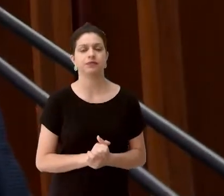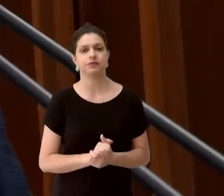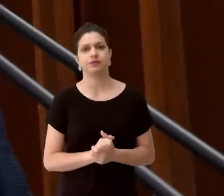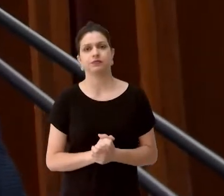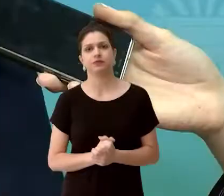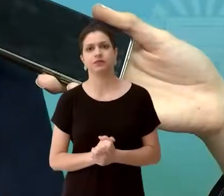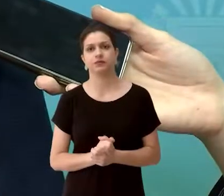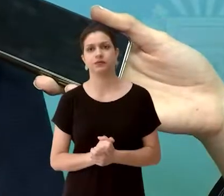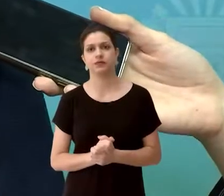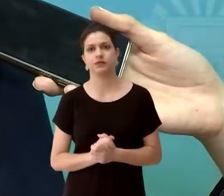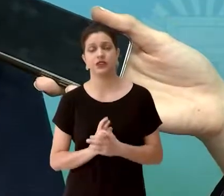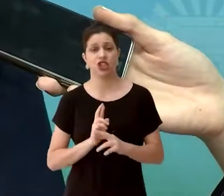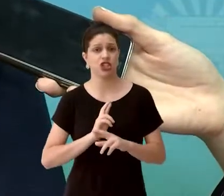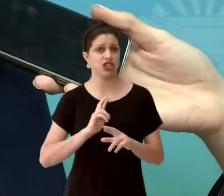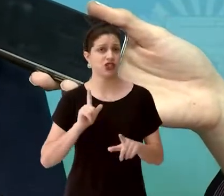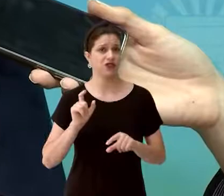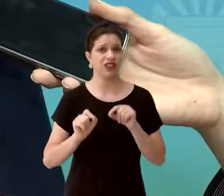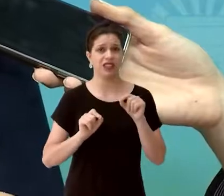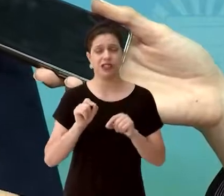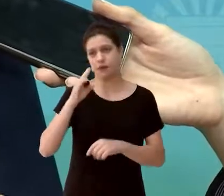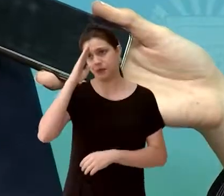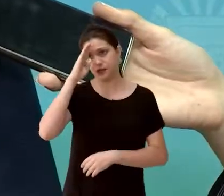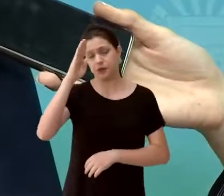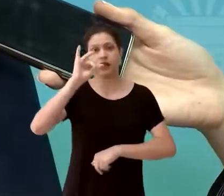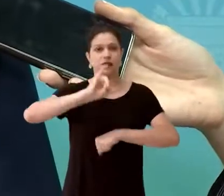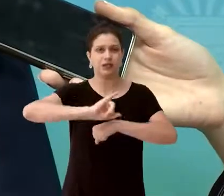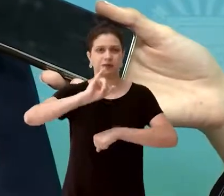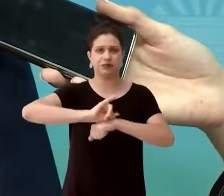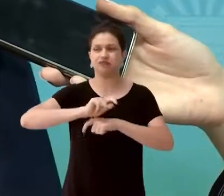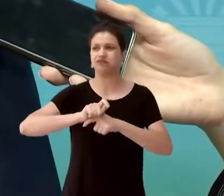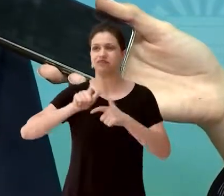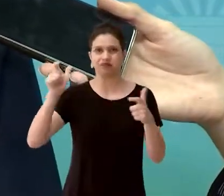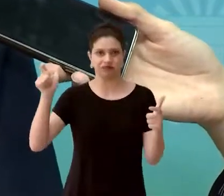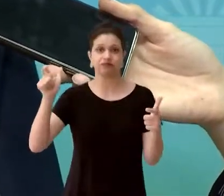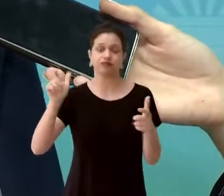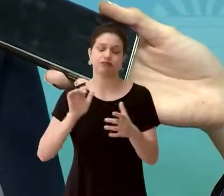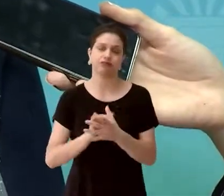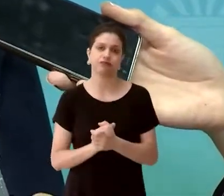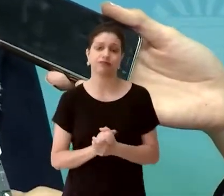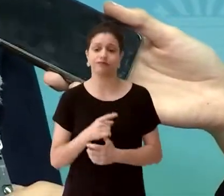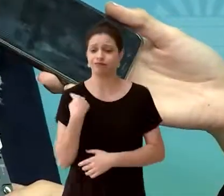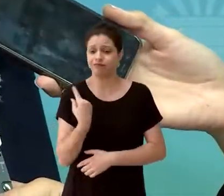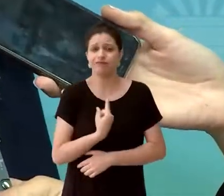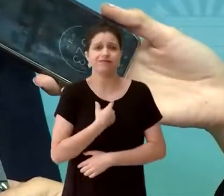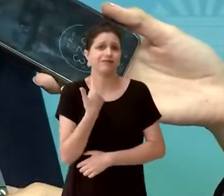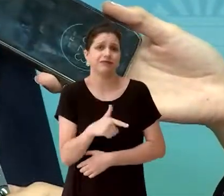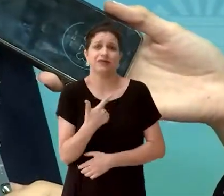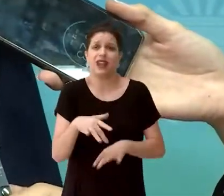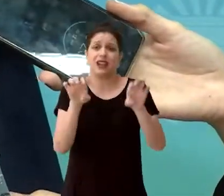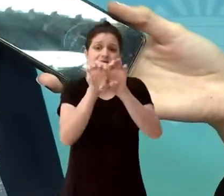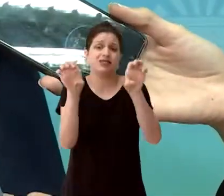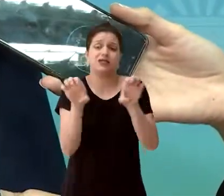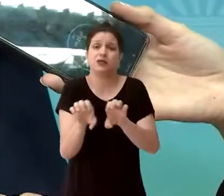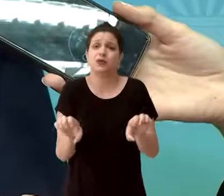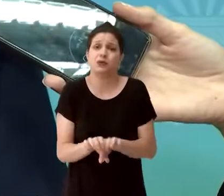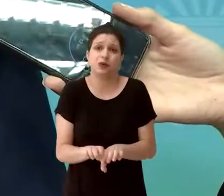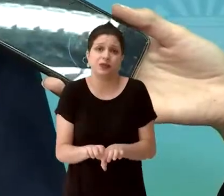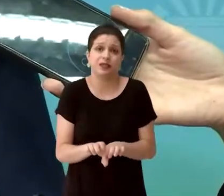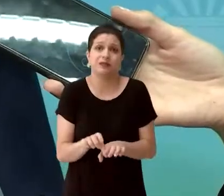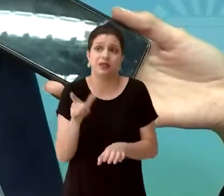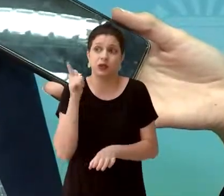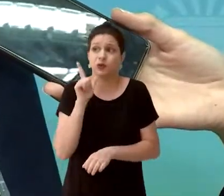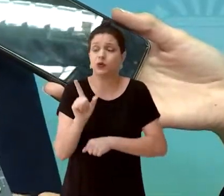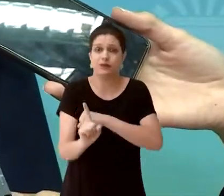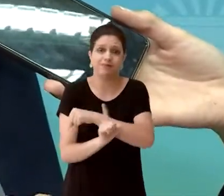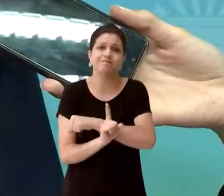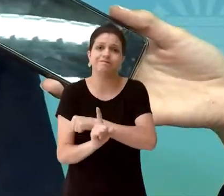sessão plenária. Da realidade nossa é diferente, principalmente das capitais, das grandes capitais, dos grandes centros. Nós não